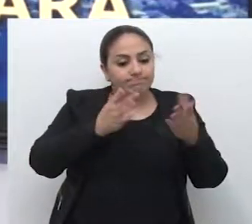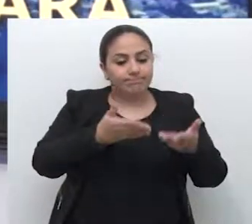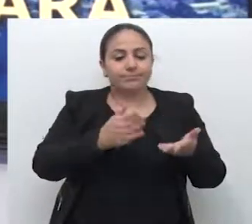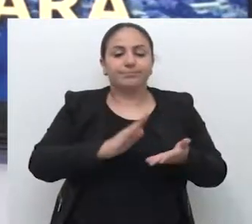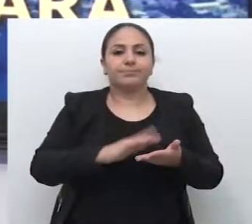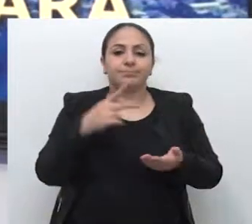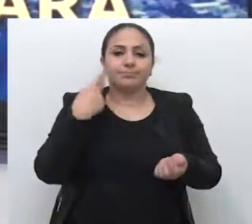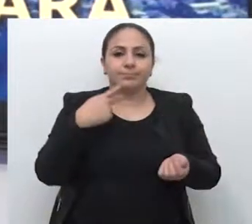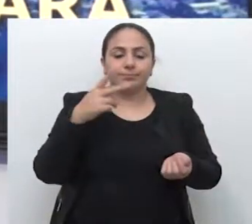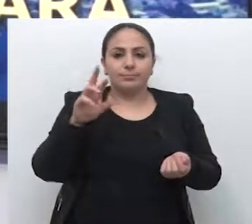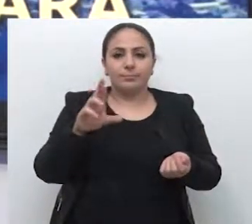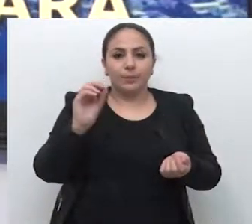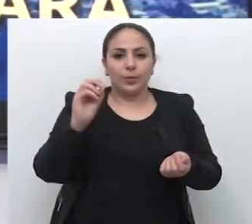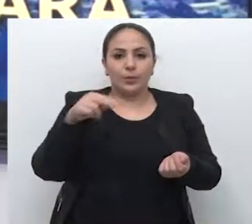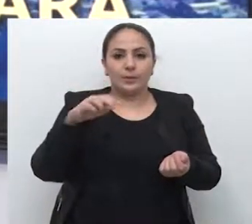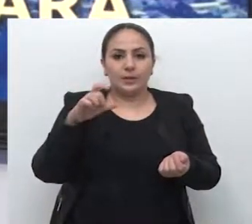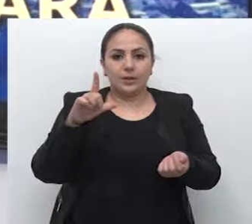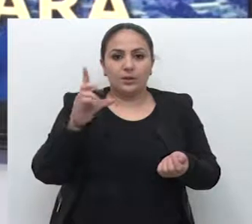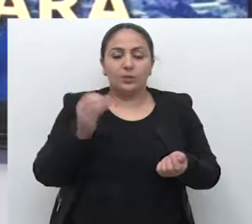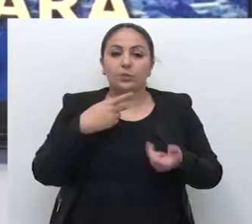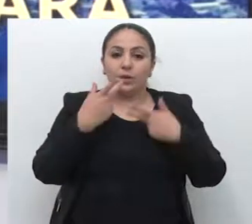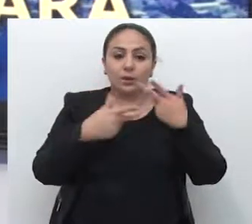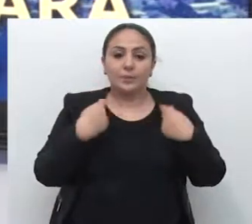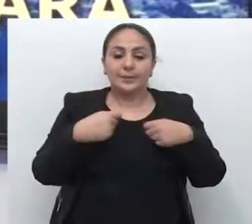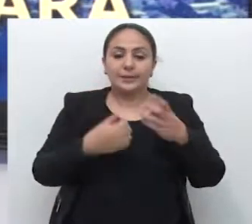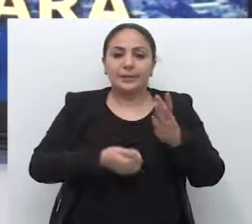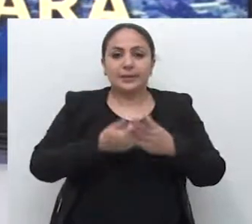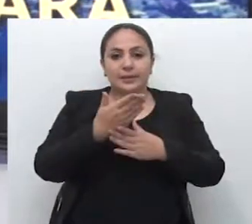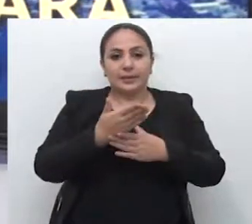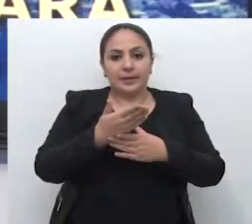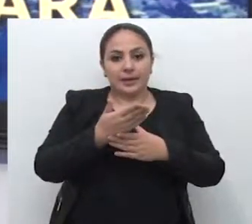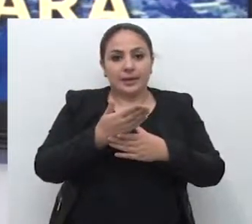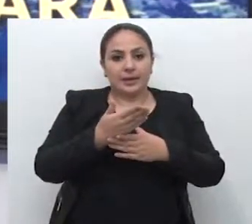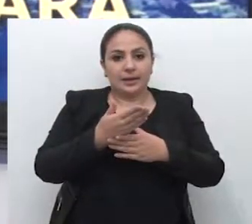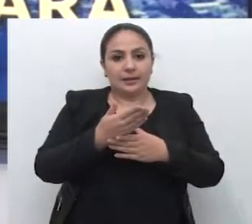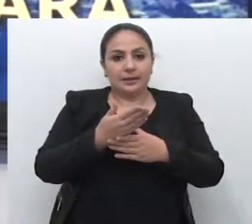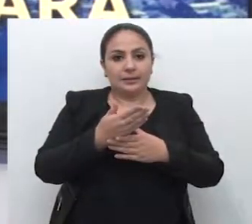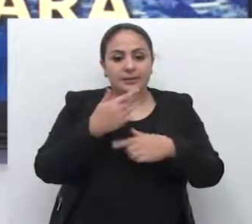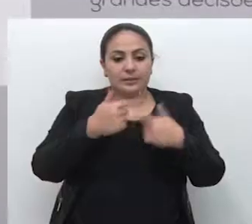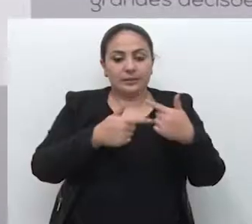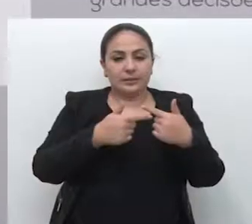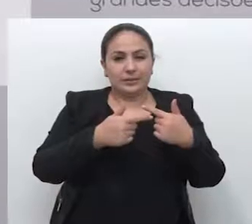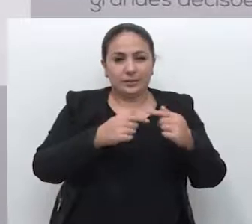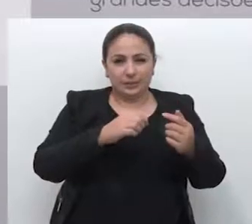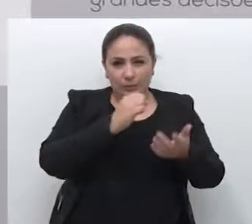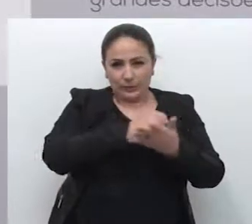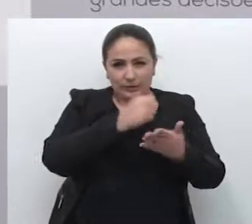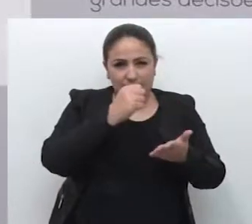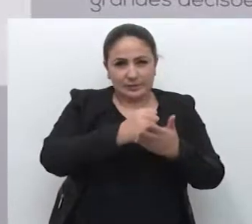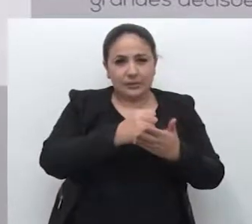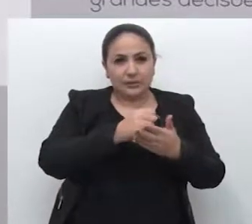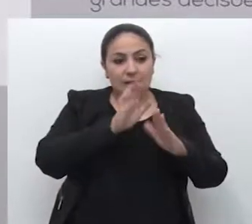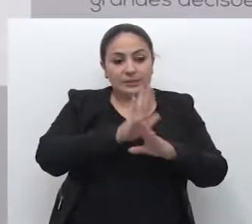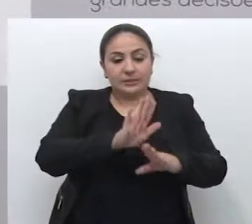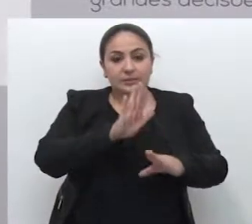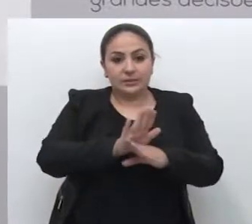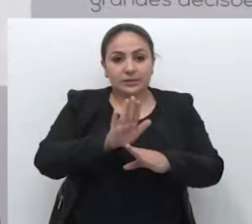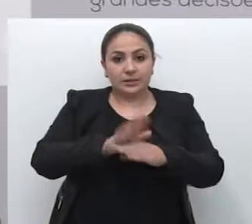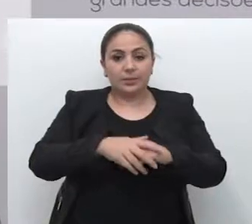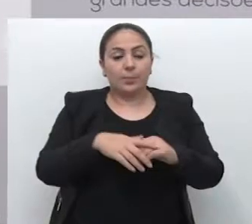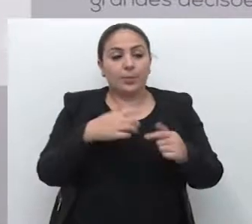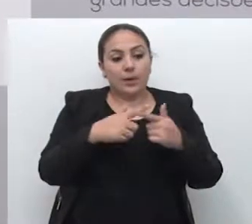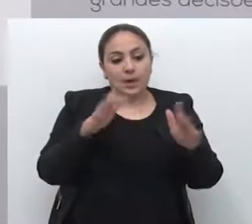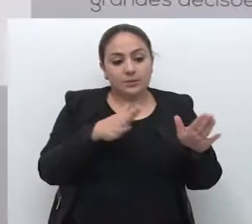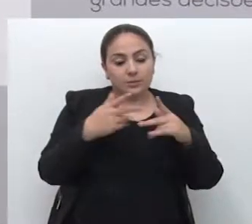a necessidade de criação de cargos de auxiliares para as escolas municipais. Muitas vezes os professores acabam tendo que deixar